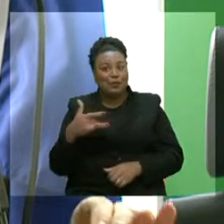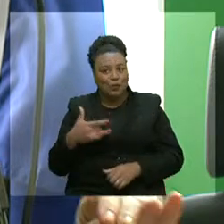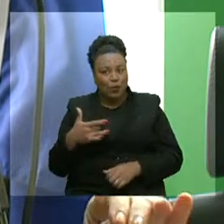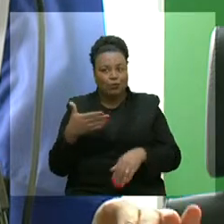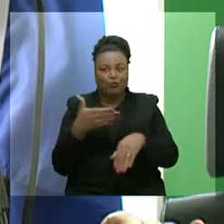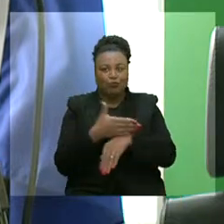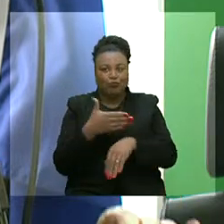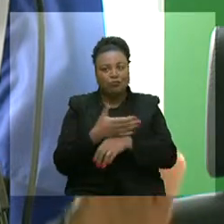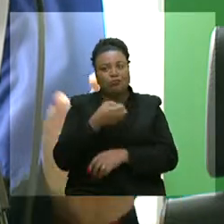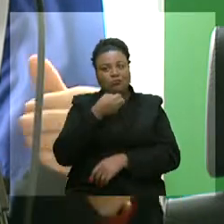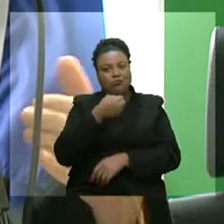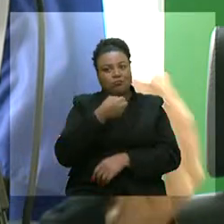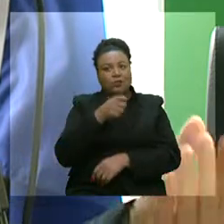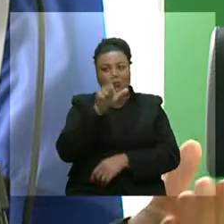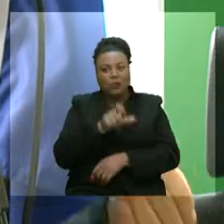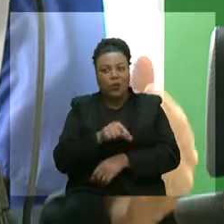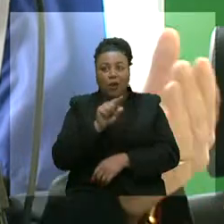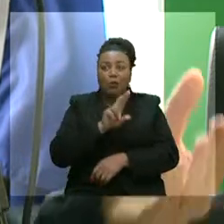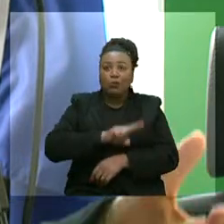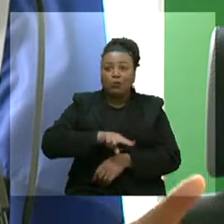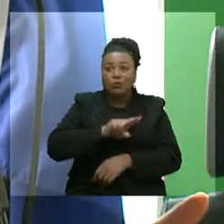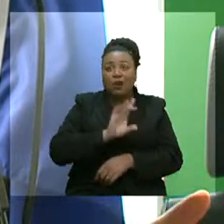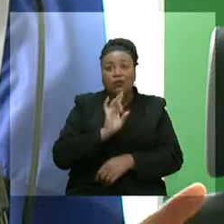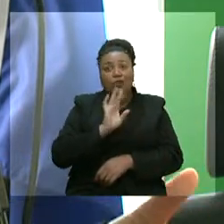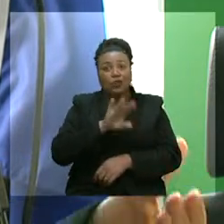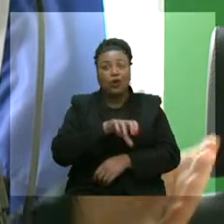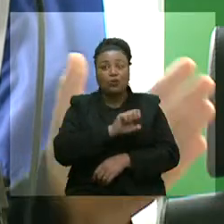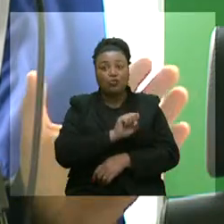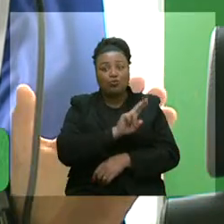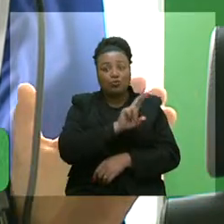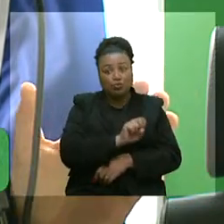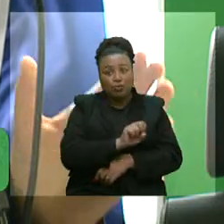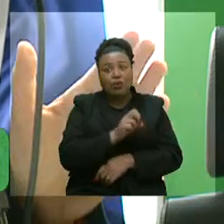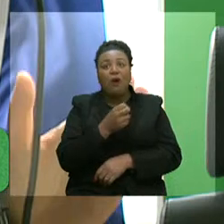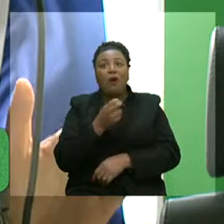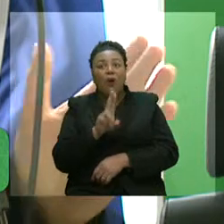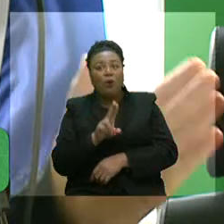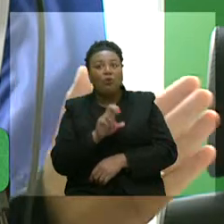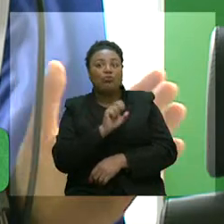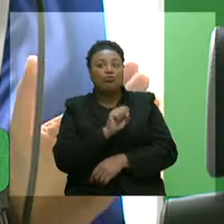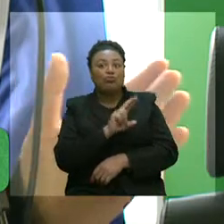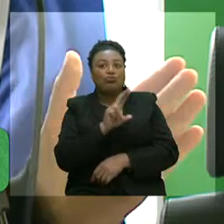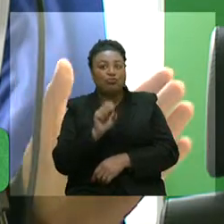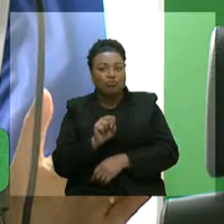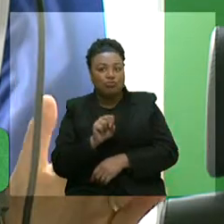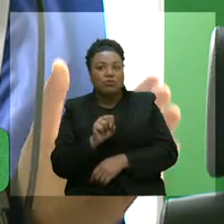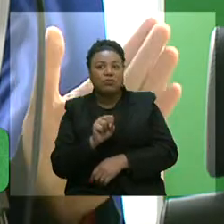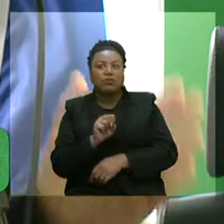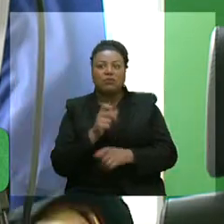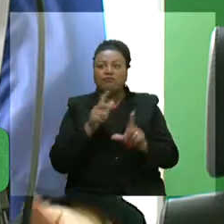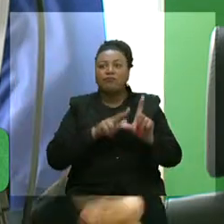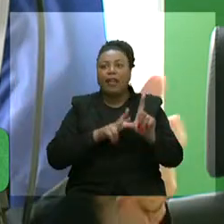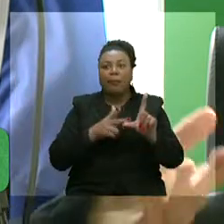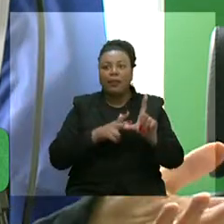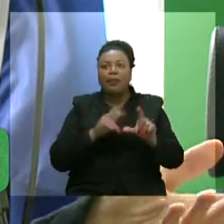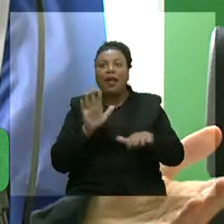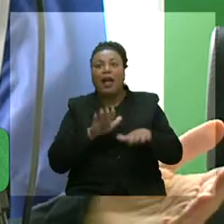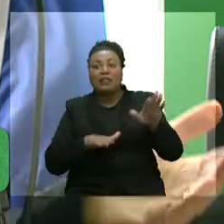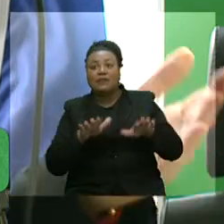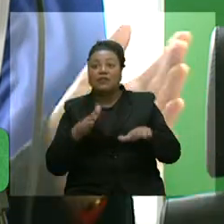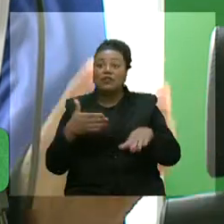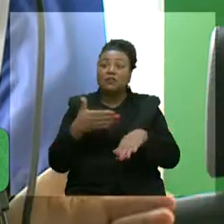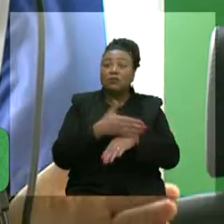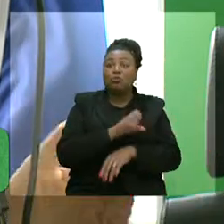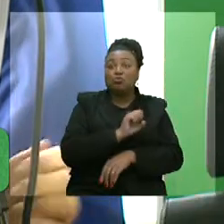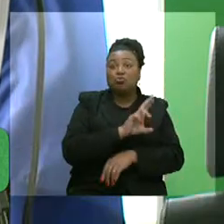utilizado pelo entrevistado. Se ele usava unicamente o SUS, usava o SUS de forma híbrida, ou seja, eventualmente o